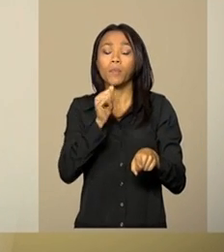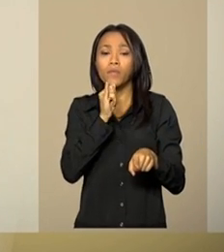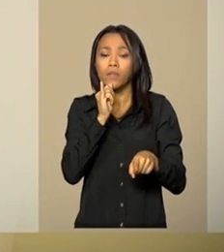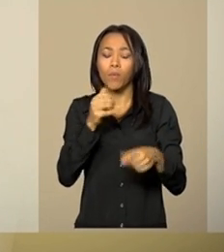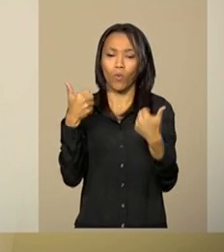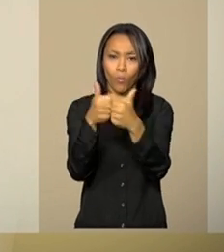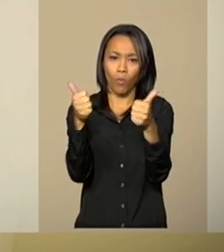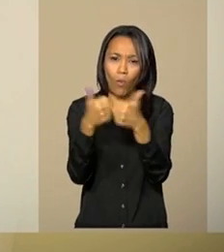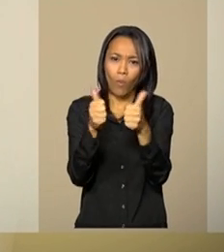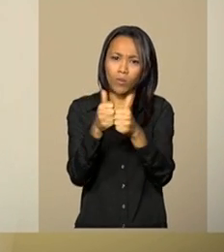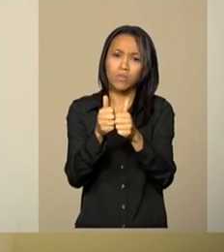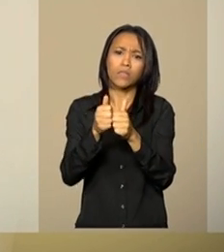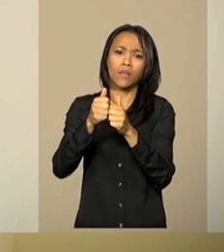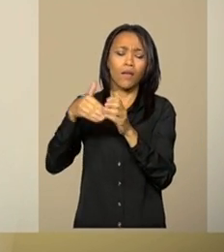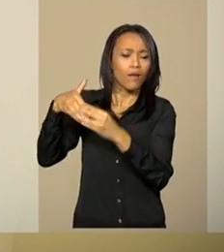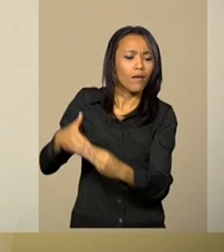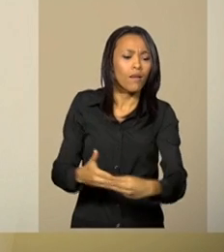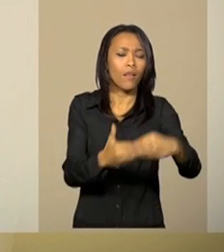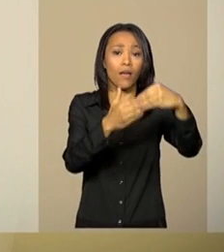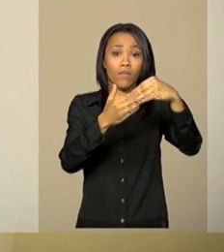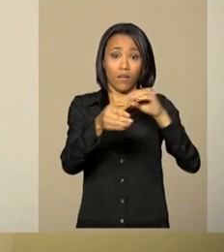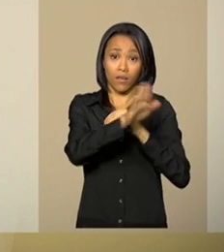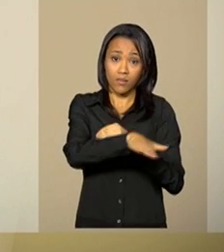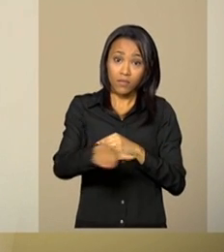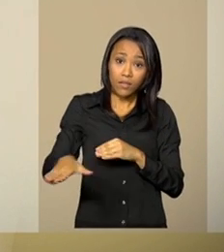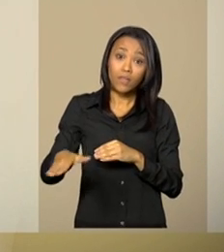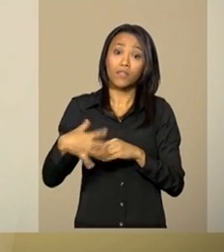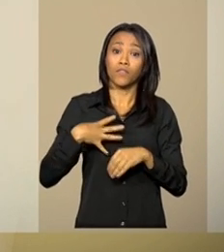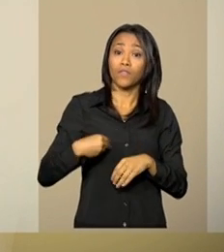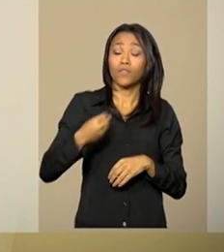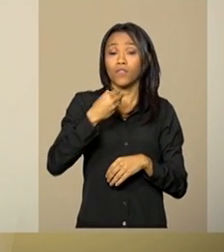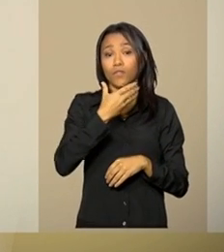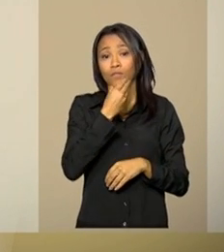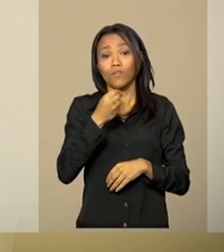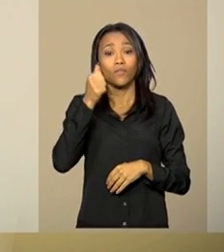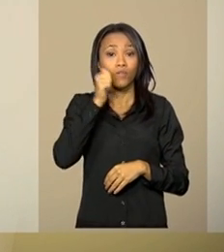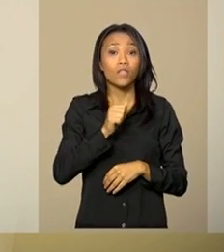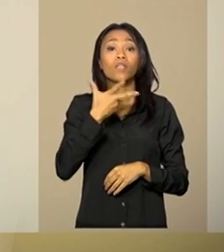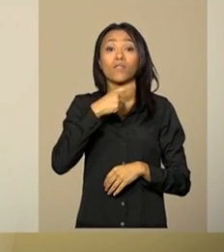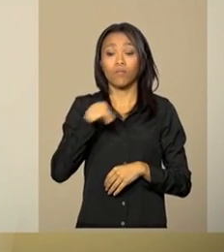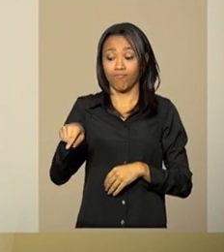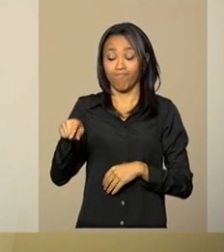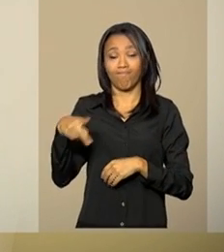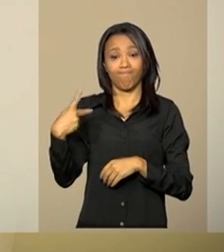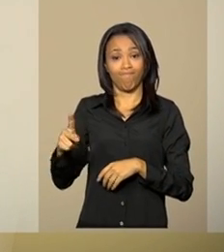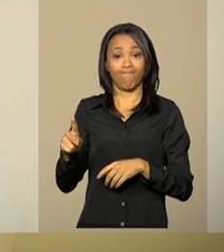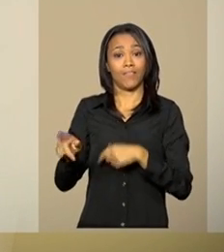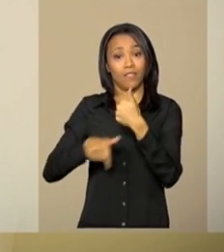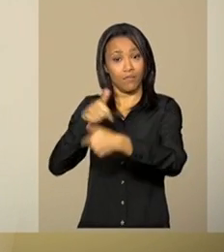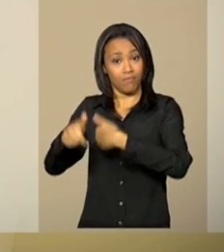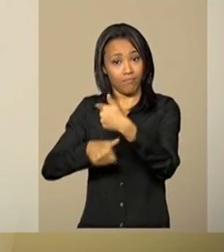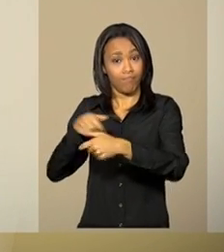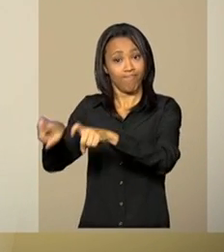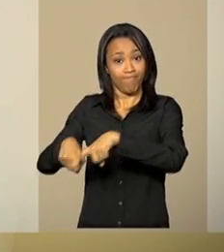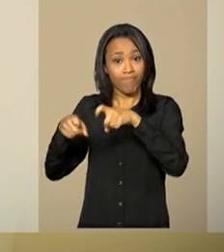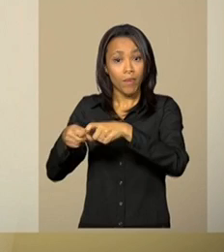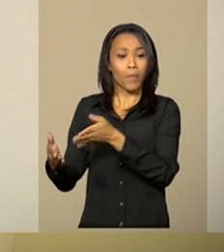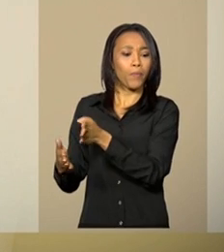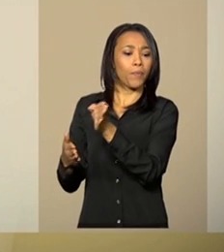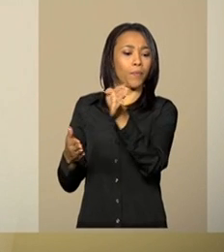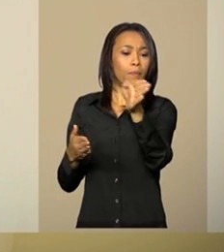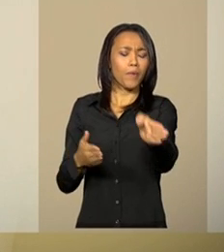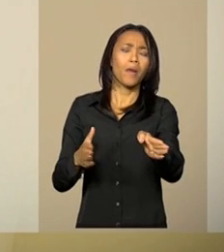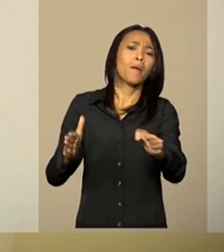os ônibus que levam as crianças, filhos e filhas dos agricultores familiares à escola, melhorando